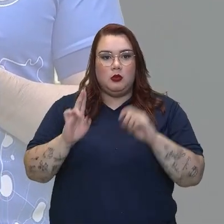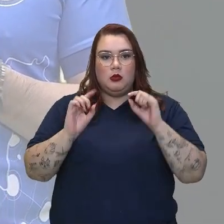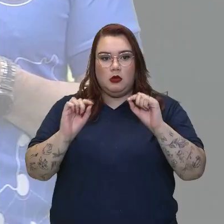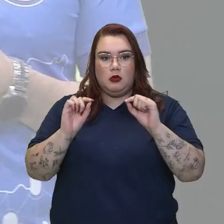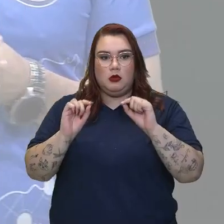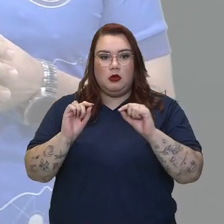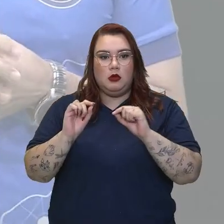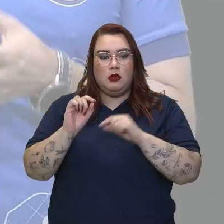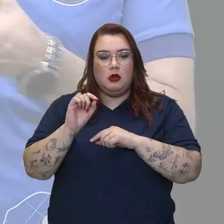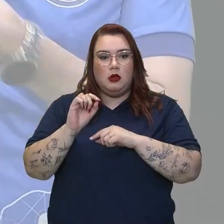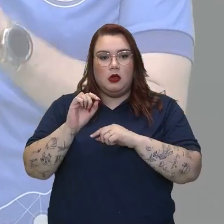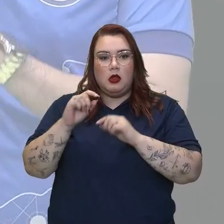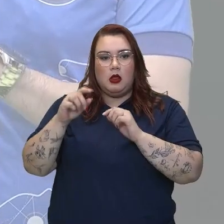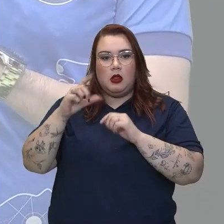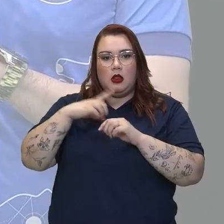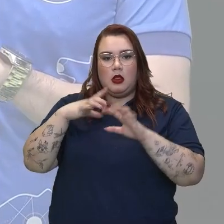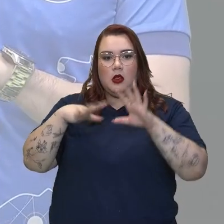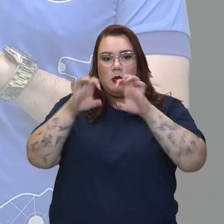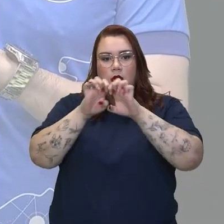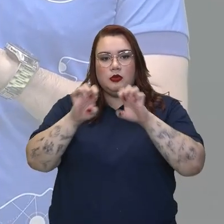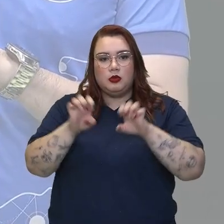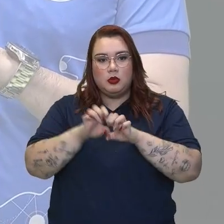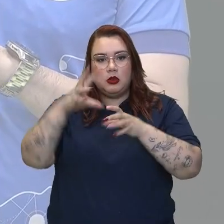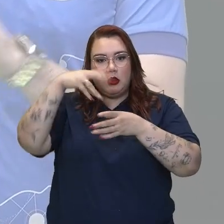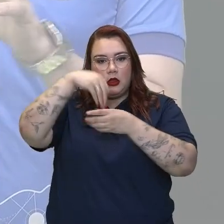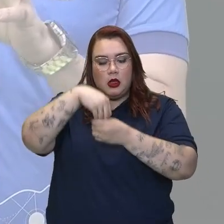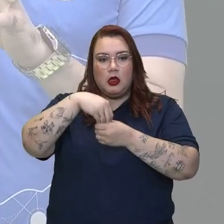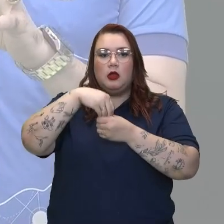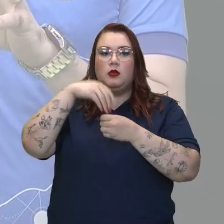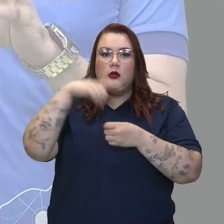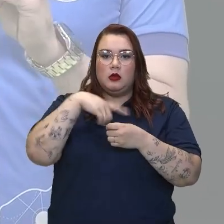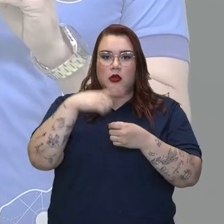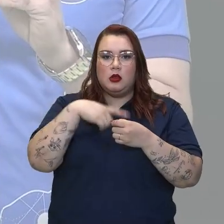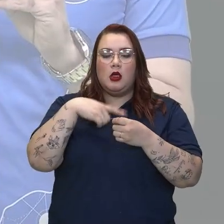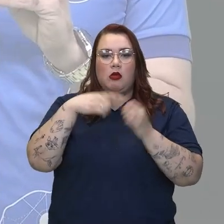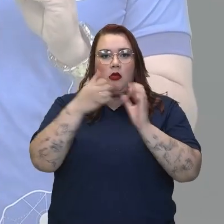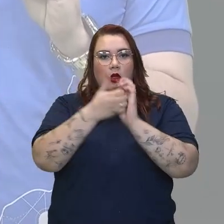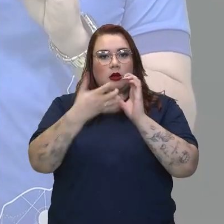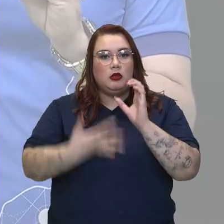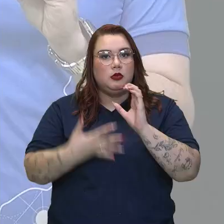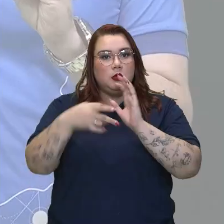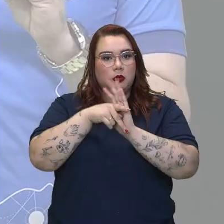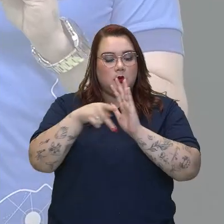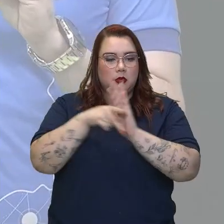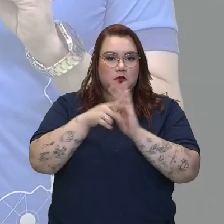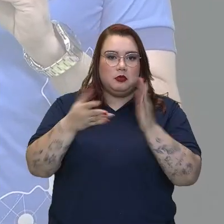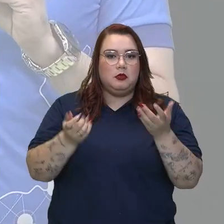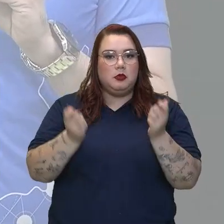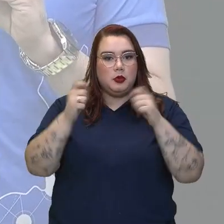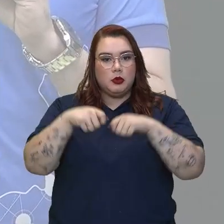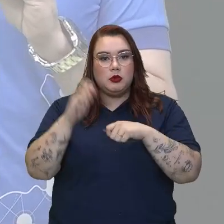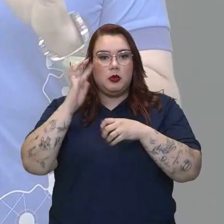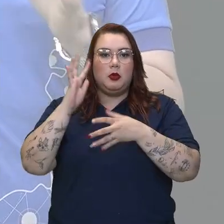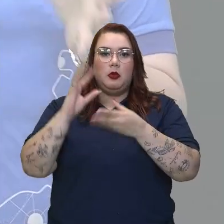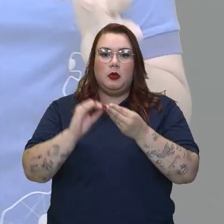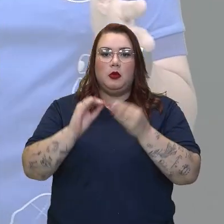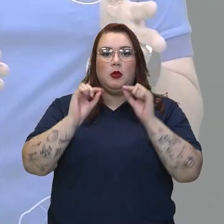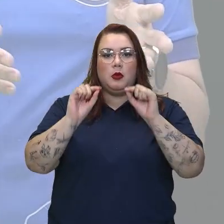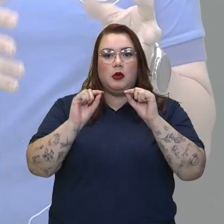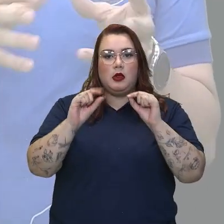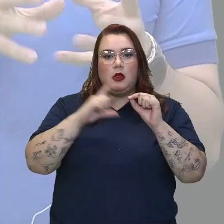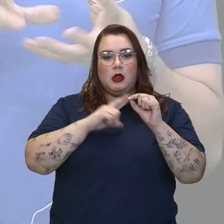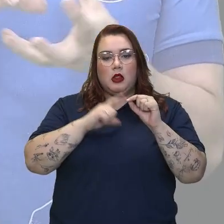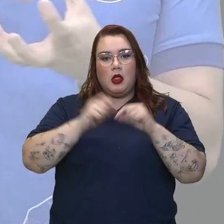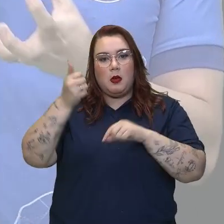temos a alfa-hélice. Tá ali dentro, né? Então você consegue entender. A linha é a